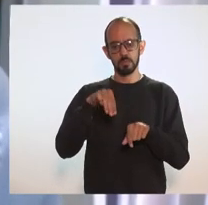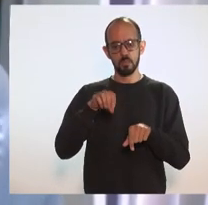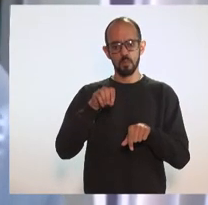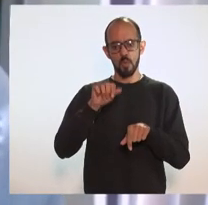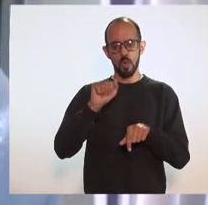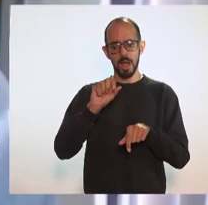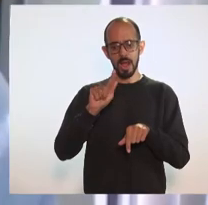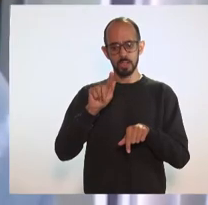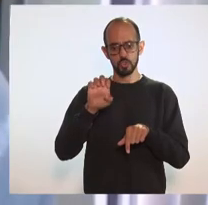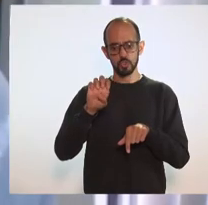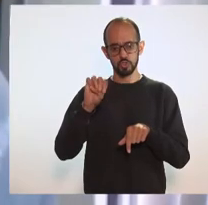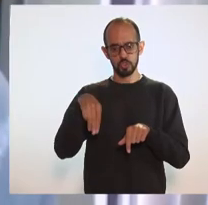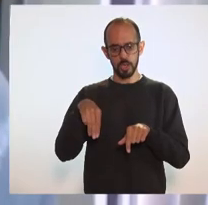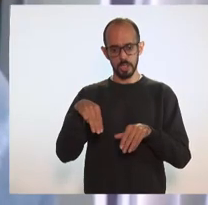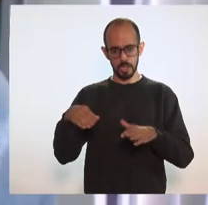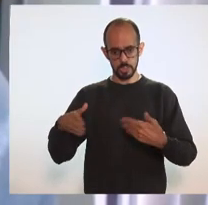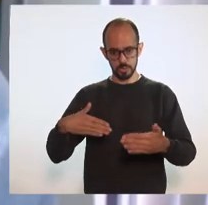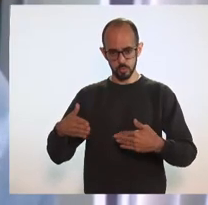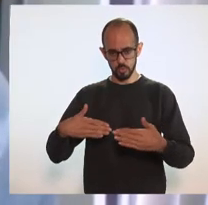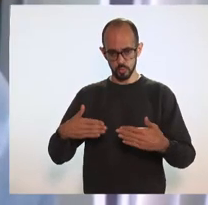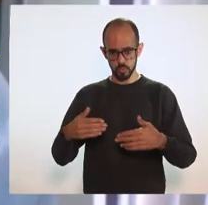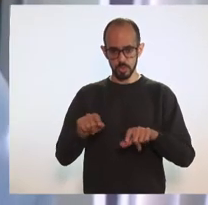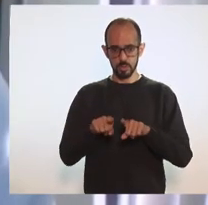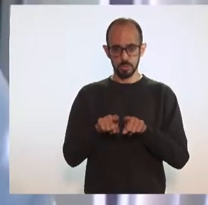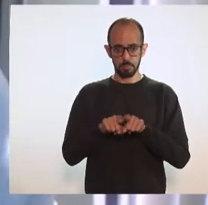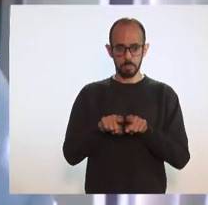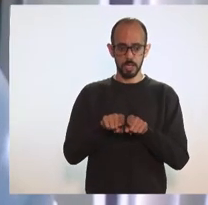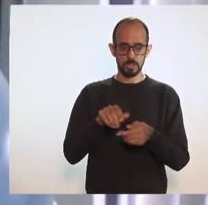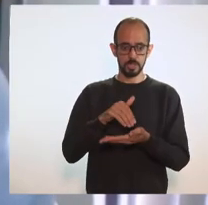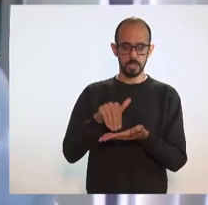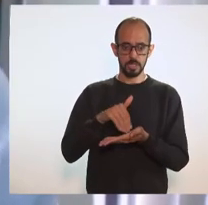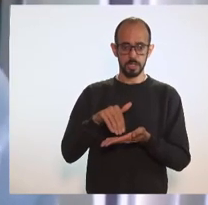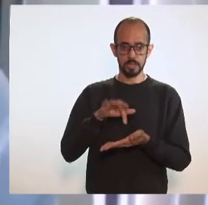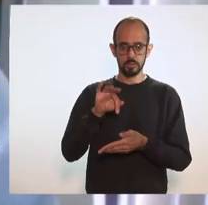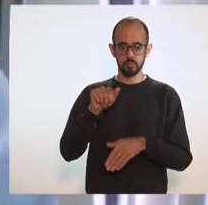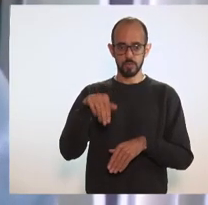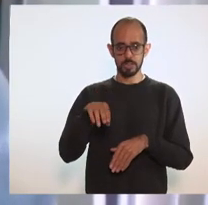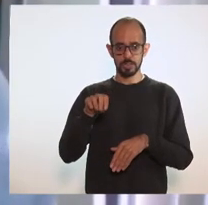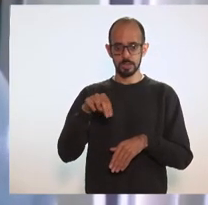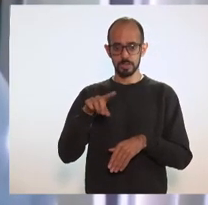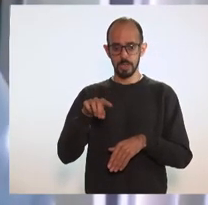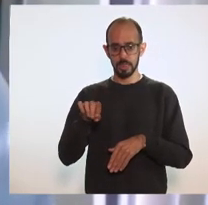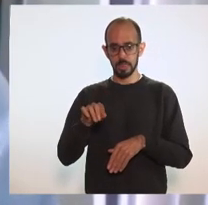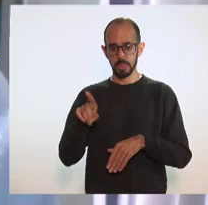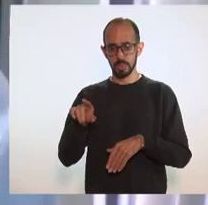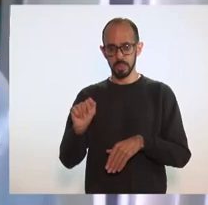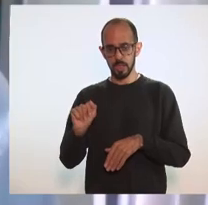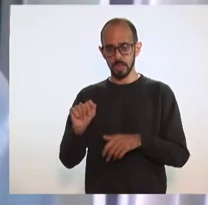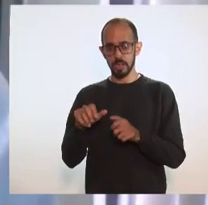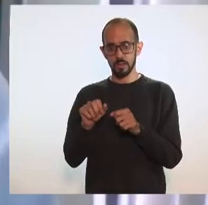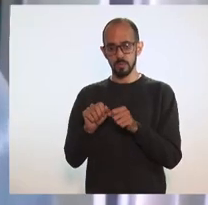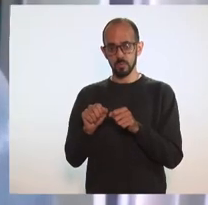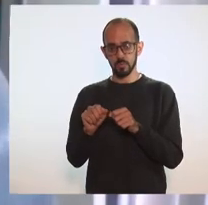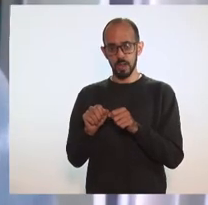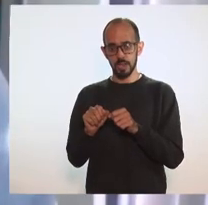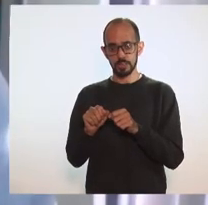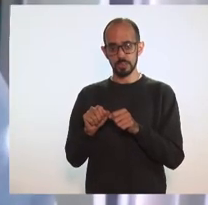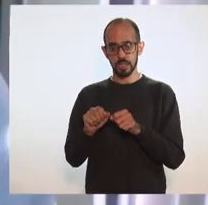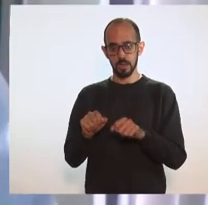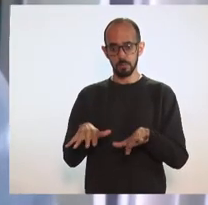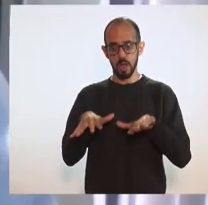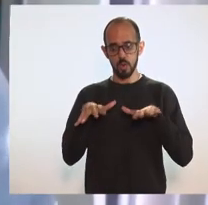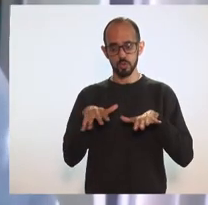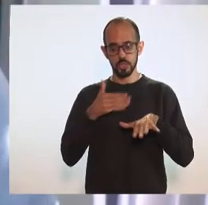tempo apresenta da secretaria de fazenda Deputado André Ceciliano ver se é possível que a secretaria de fazenda Já traga para audiência pública